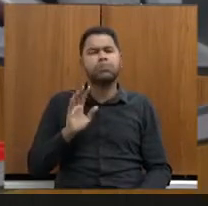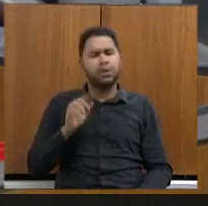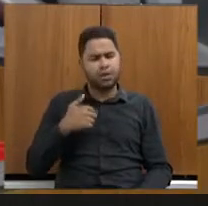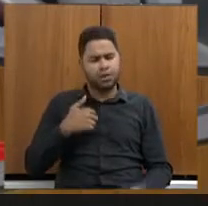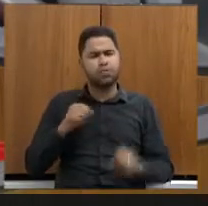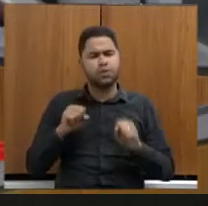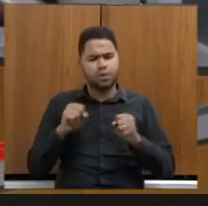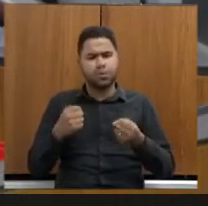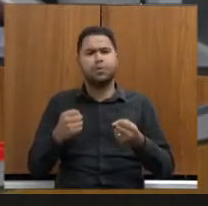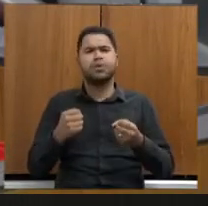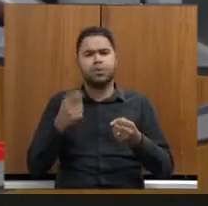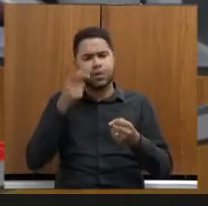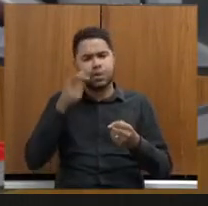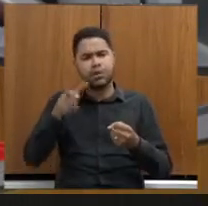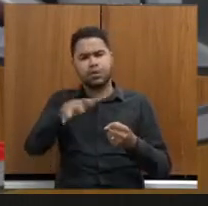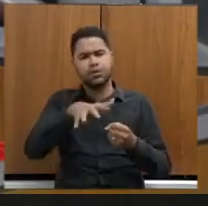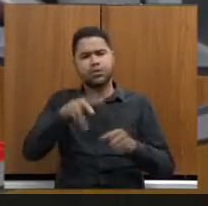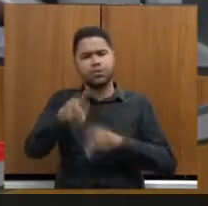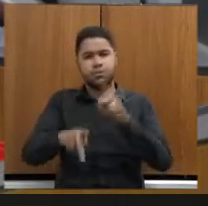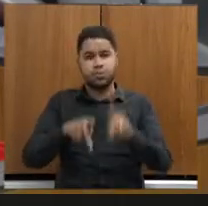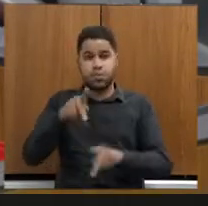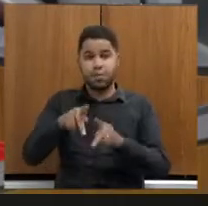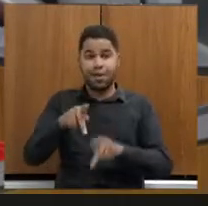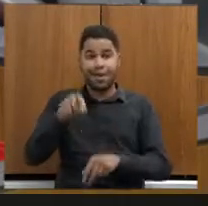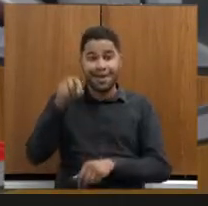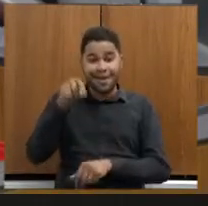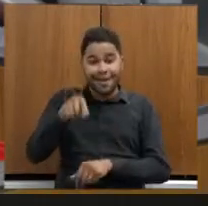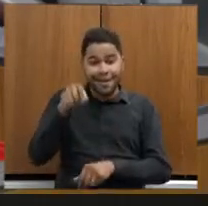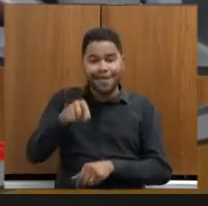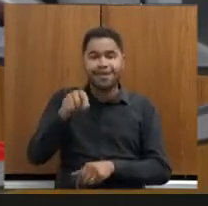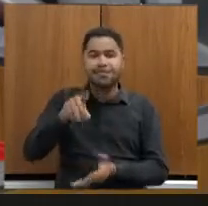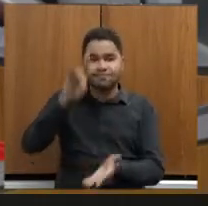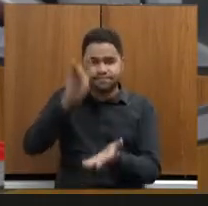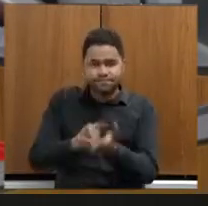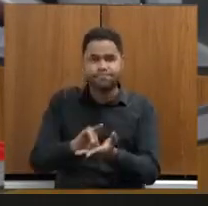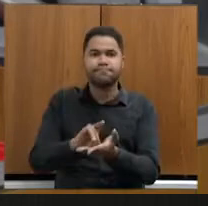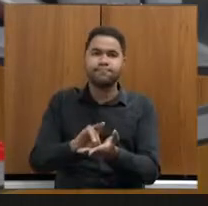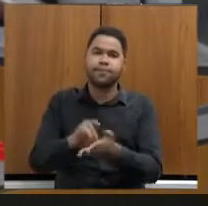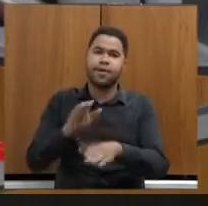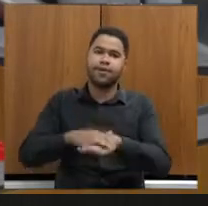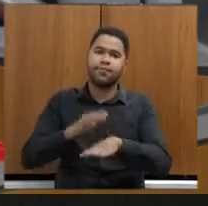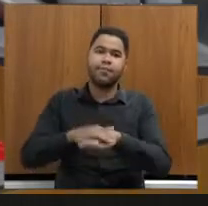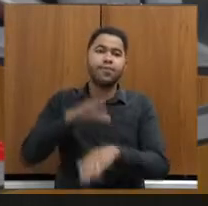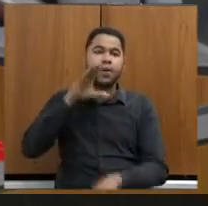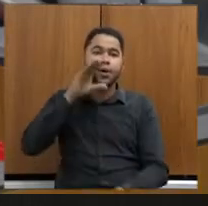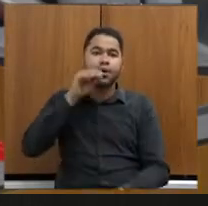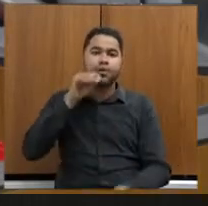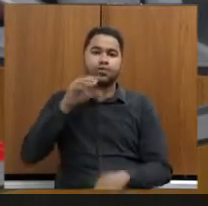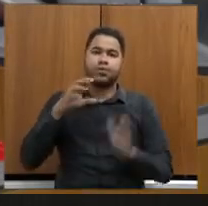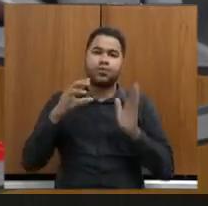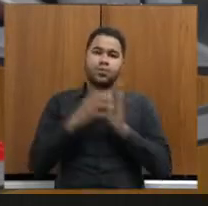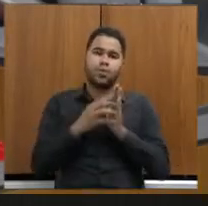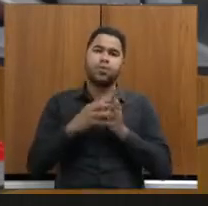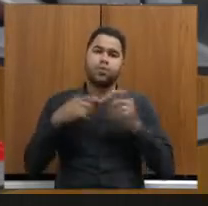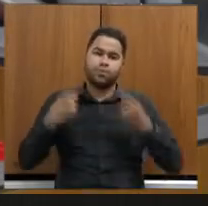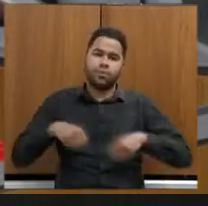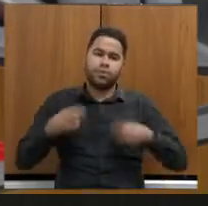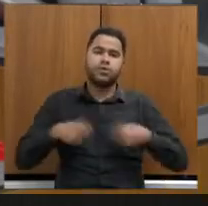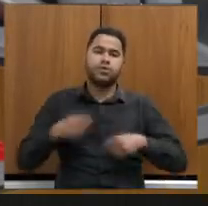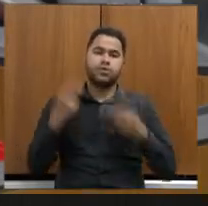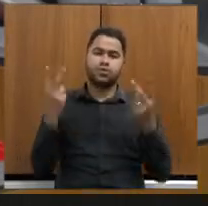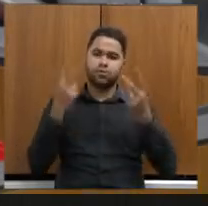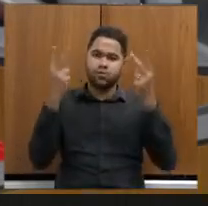interesse da população por quê que materializa o estado na vida das pessoas é o servidor público que precisa sempre ser